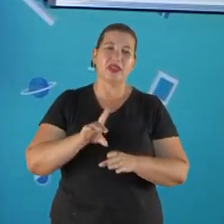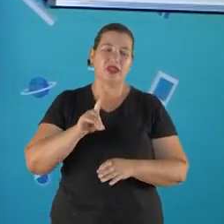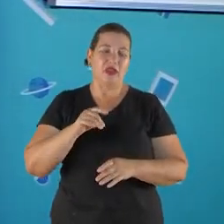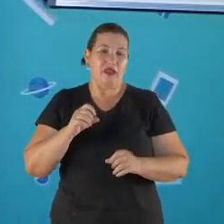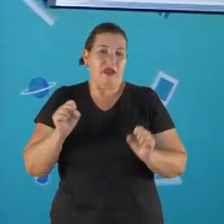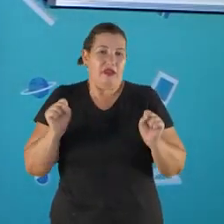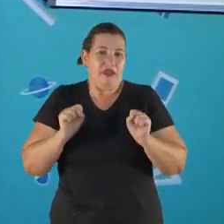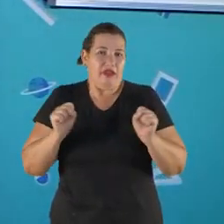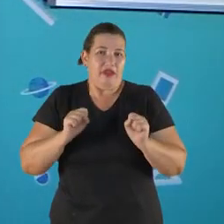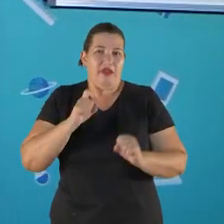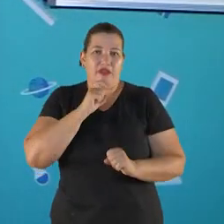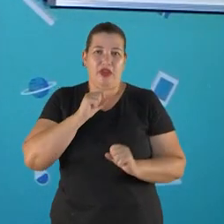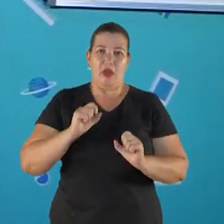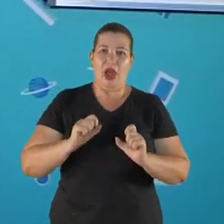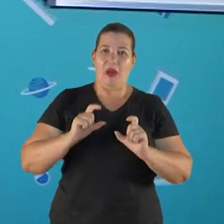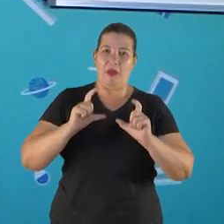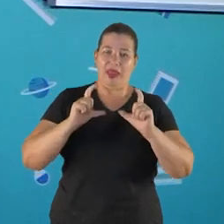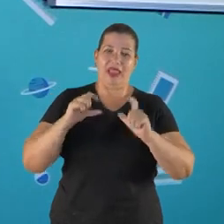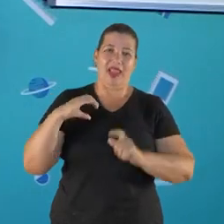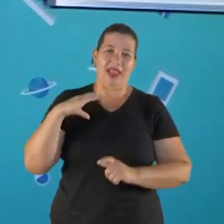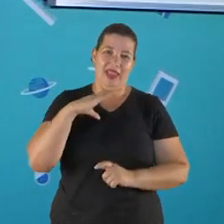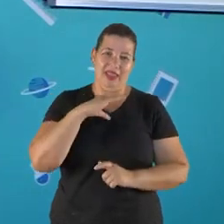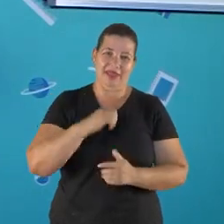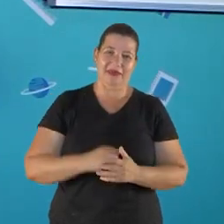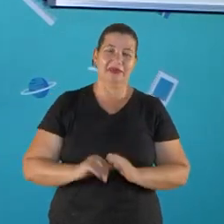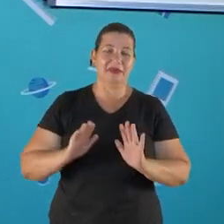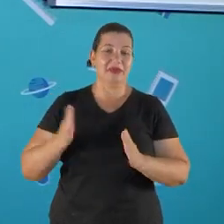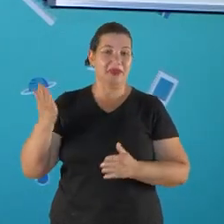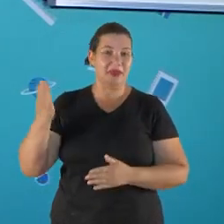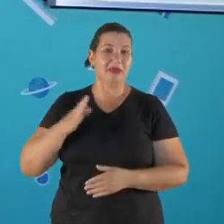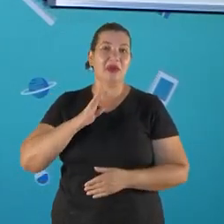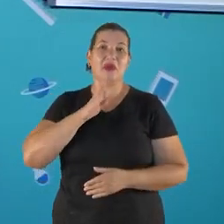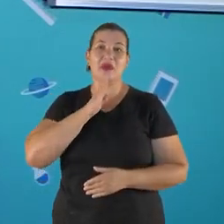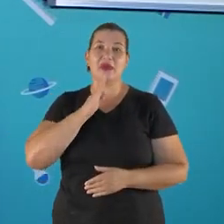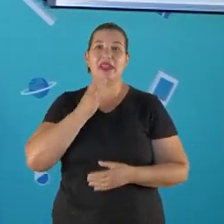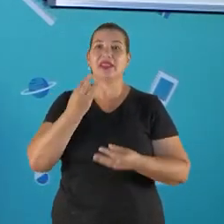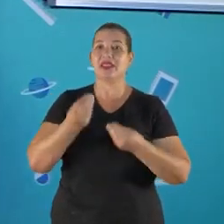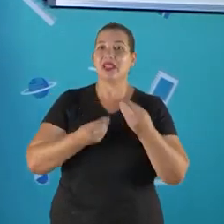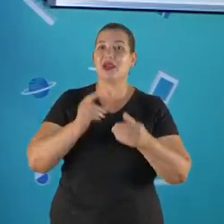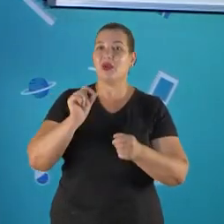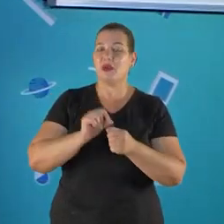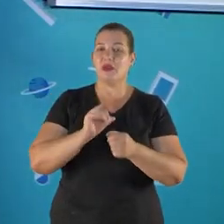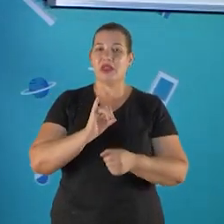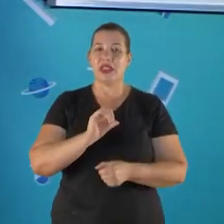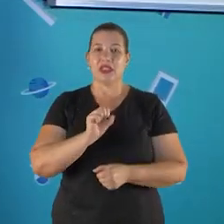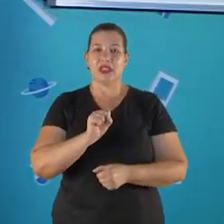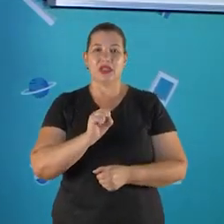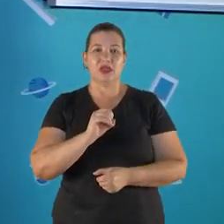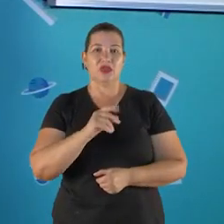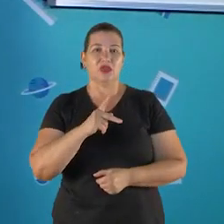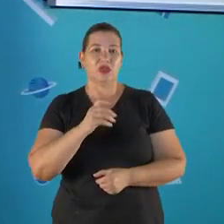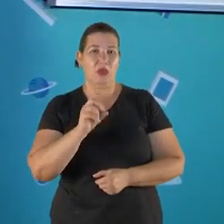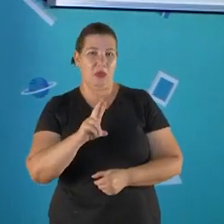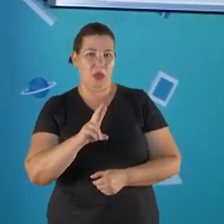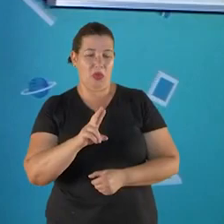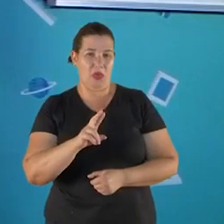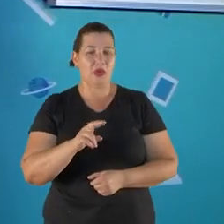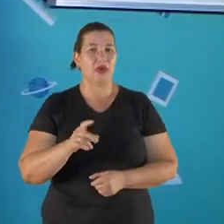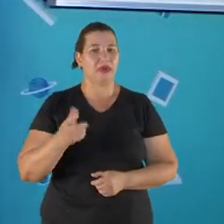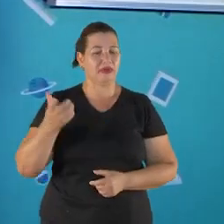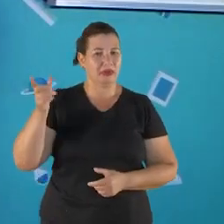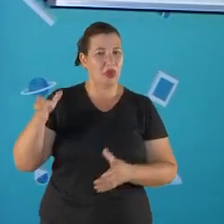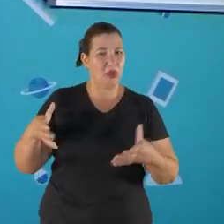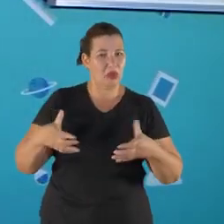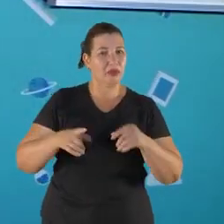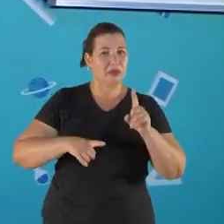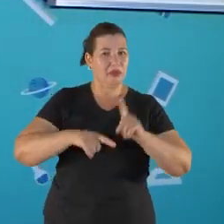nos dias frios de inverno. E que tal, pessoal, a gente conhecer como é feito o isopor com o